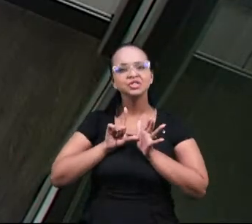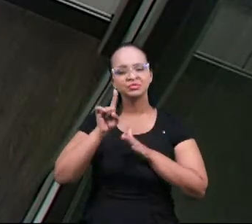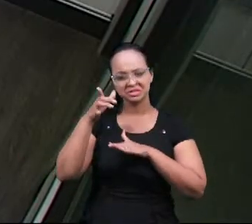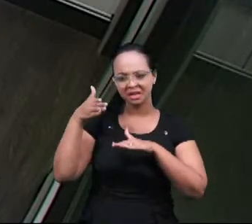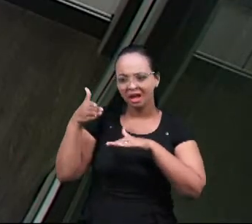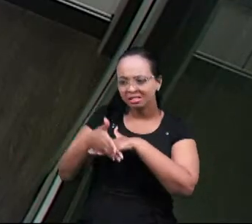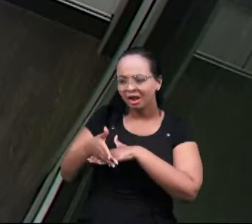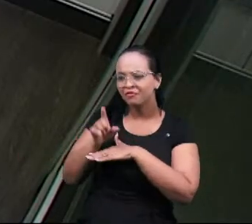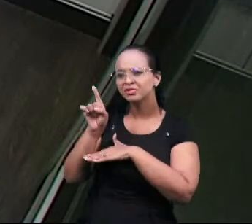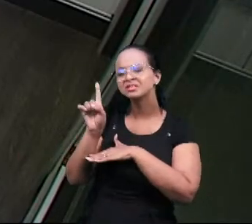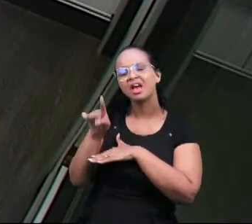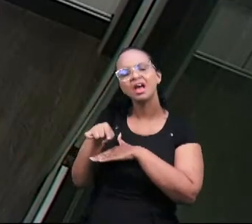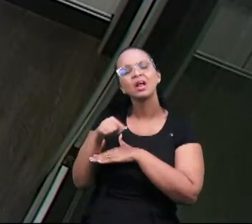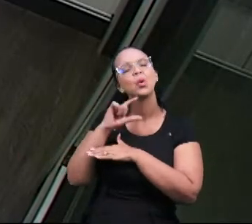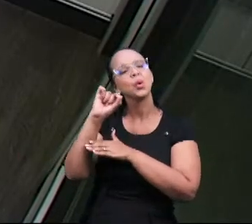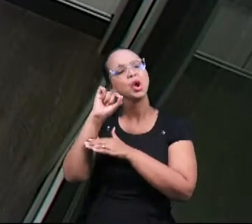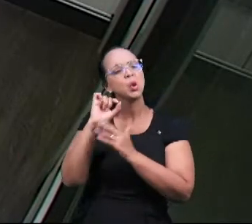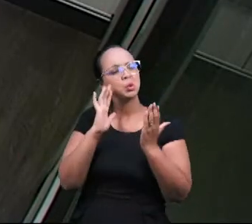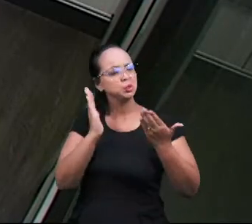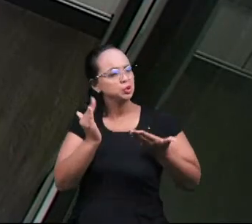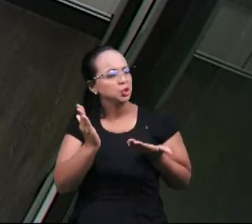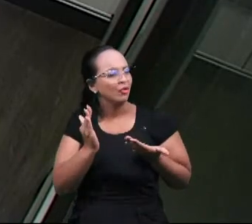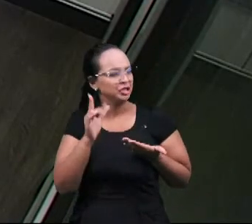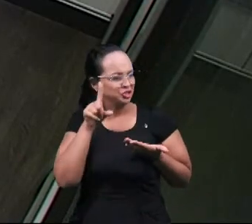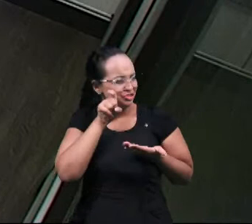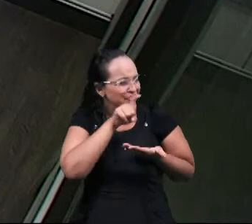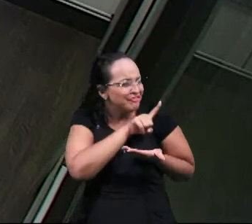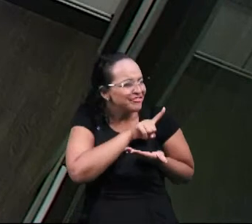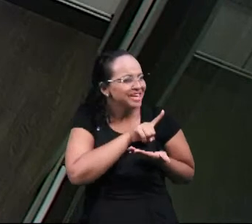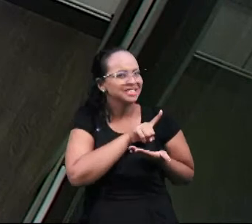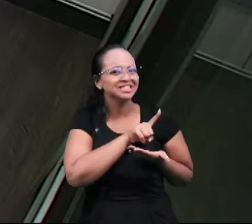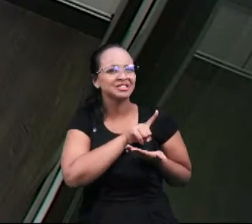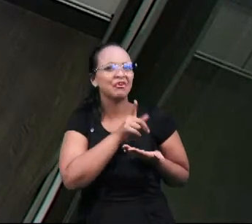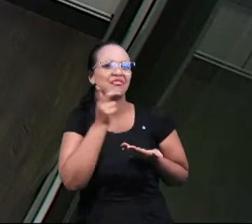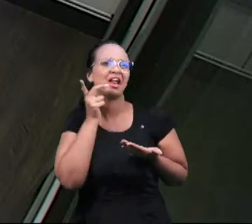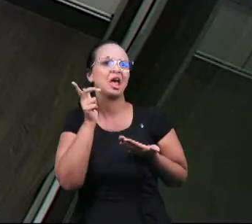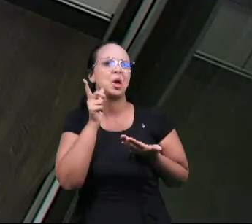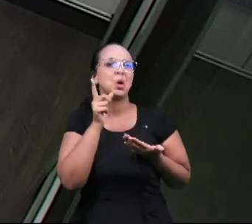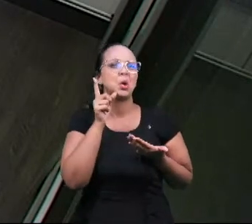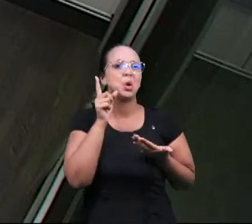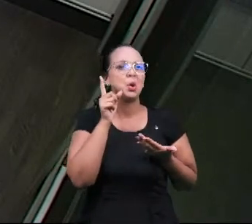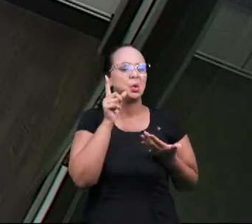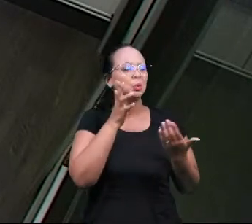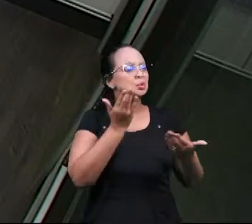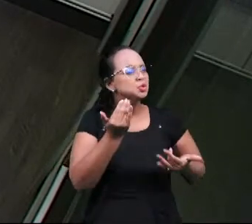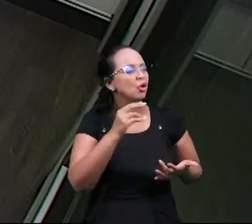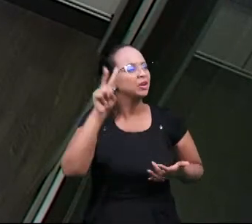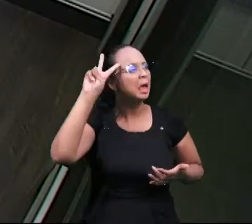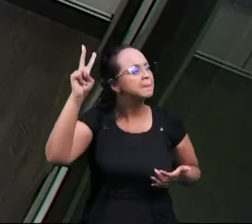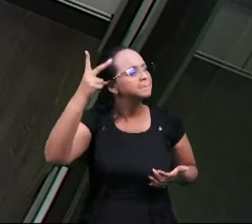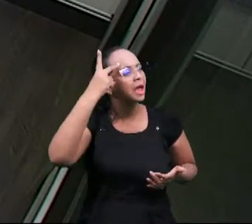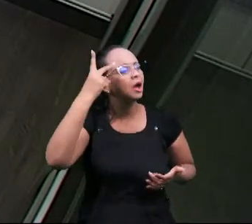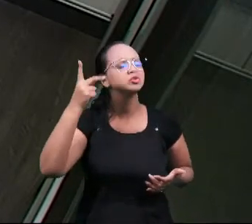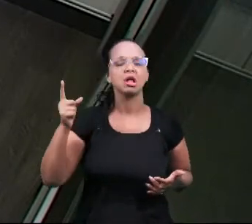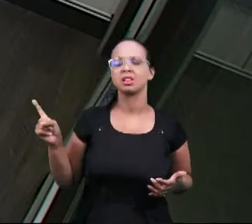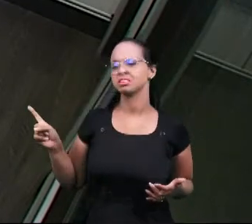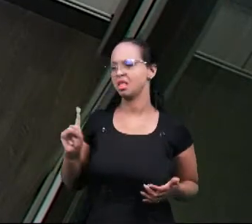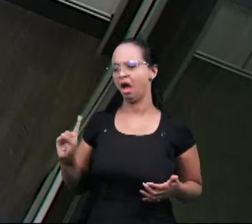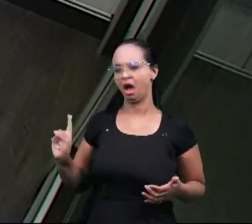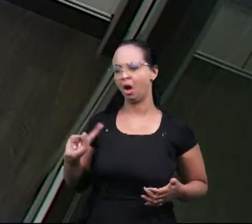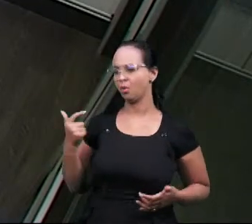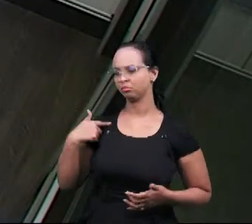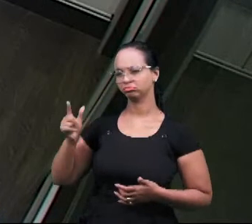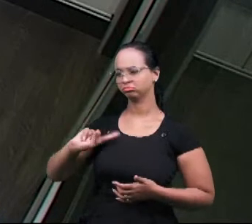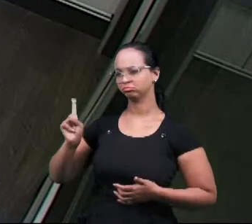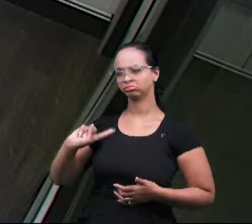mas você era um jovem difícil de lidar? Digamos assim, vou falar abertamente, um jovem rebelde? Não, até que eu não era, não. Era uma pessoa difícil de